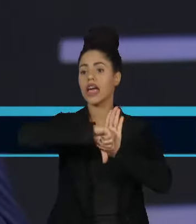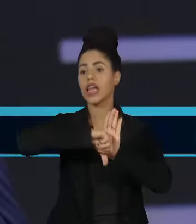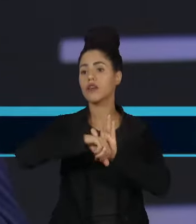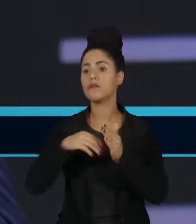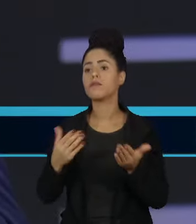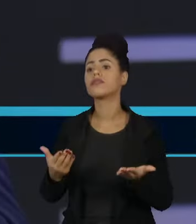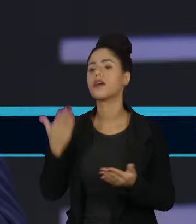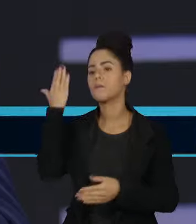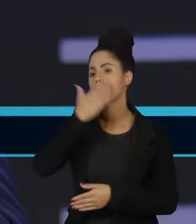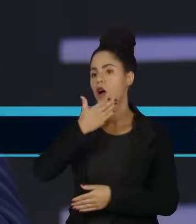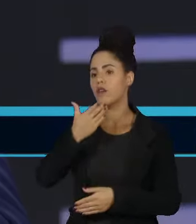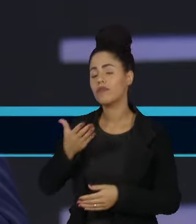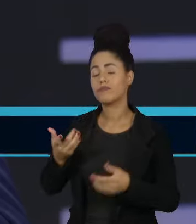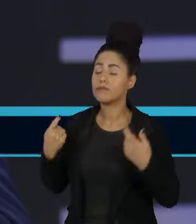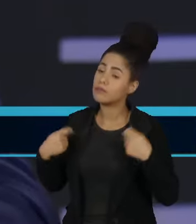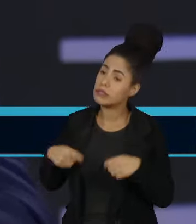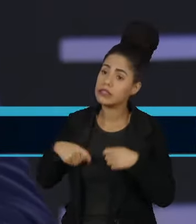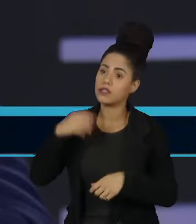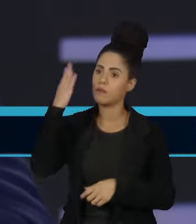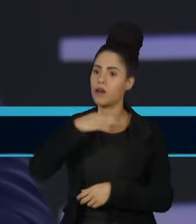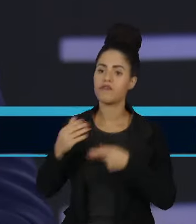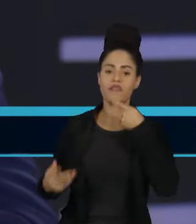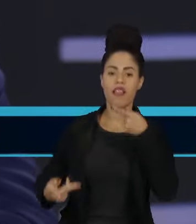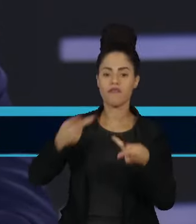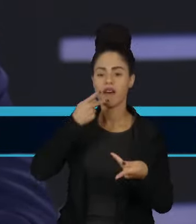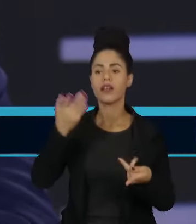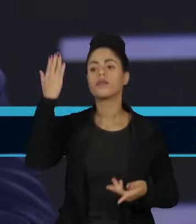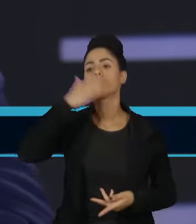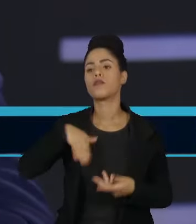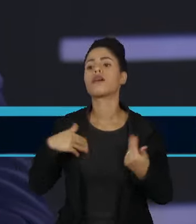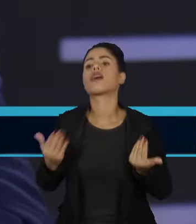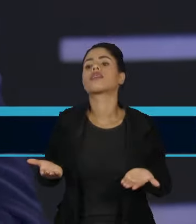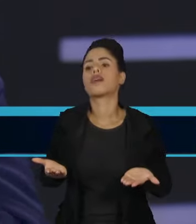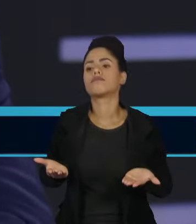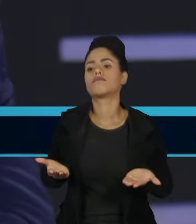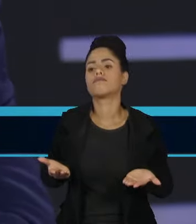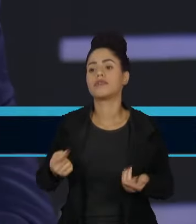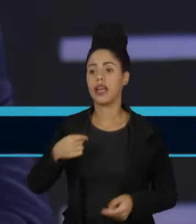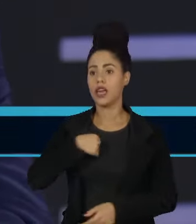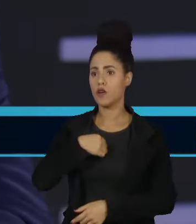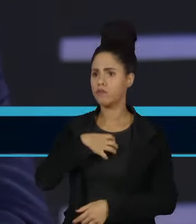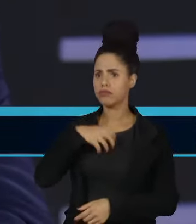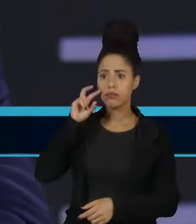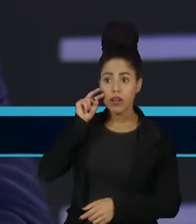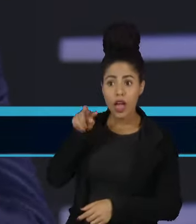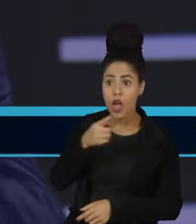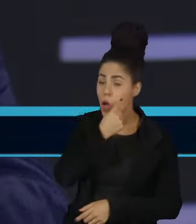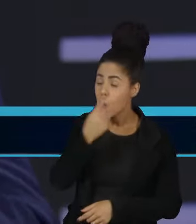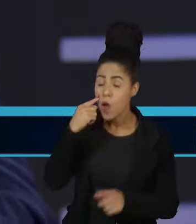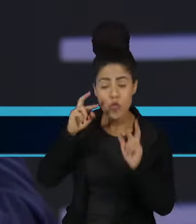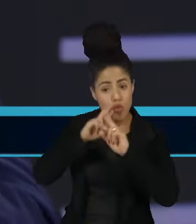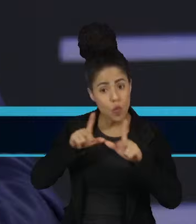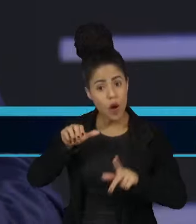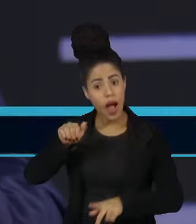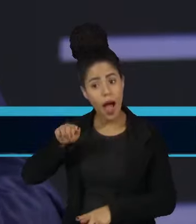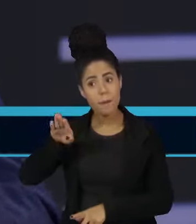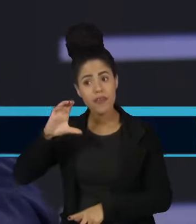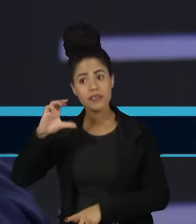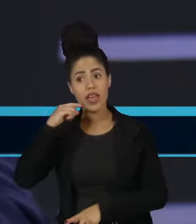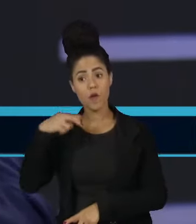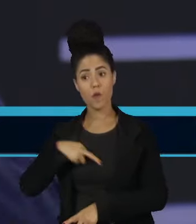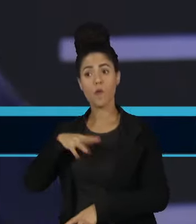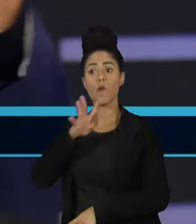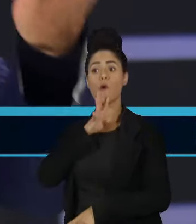tem que ser comprovado, né? Não basta só falar. Agora, eu vi, por fim, o sentimento de medo. Eu nunca tinha visto em São Bernardo do Campo, que é a cidade que eu conheço